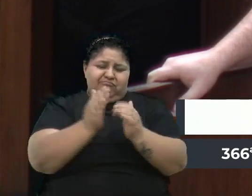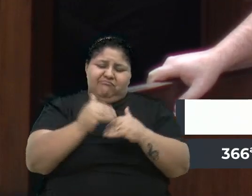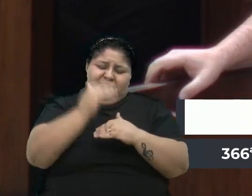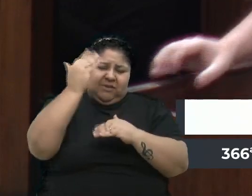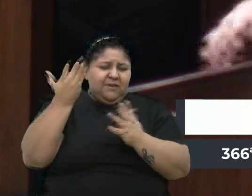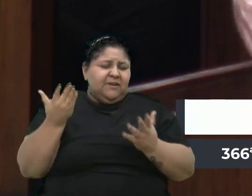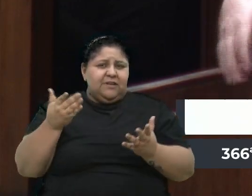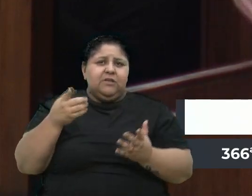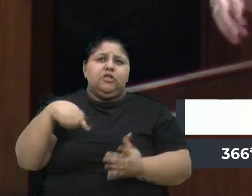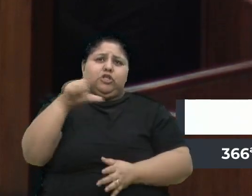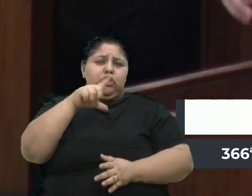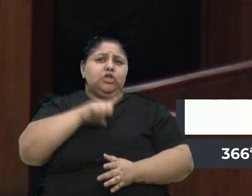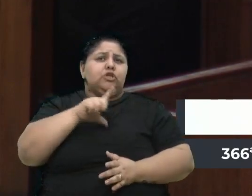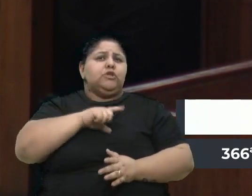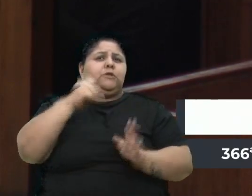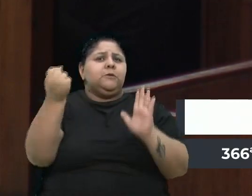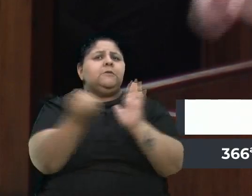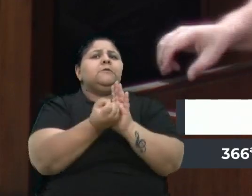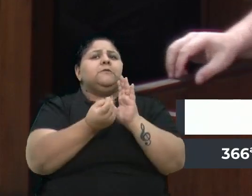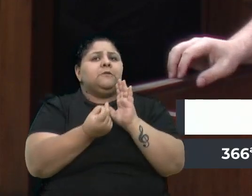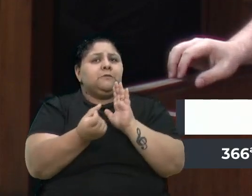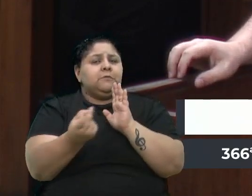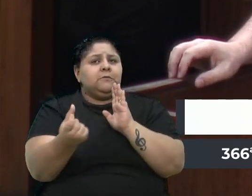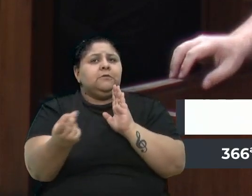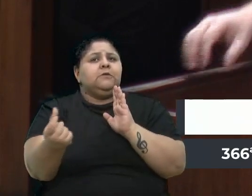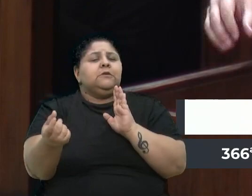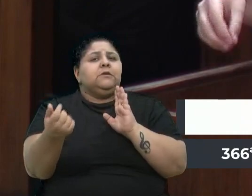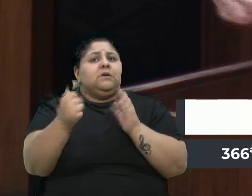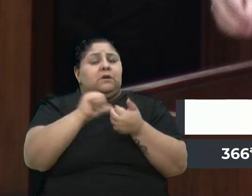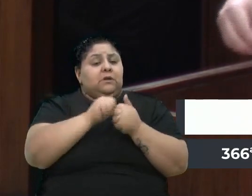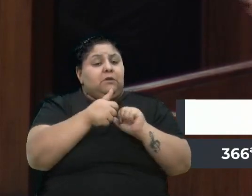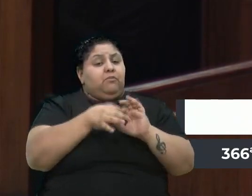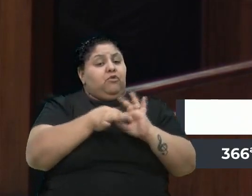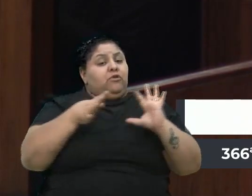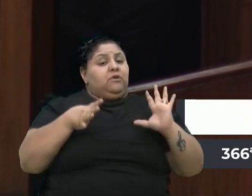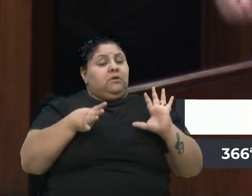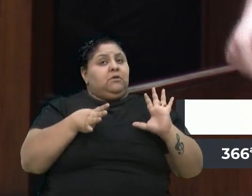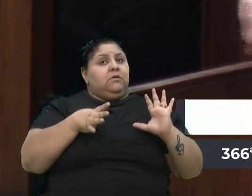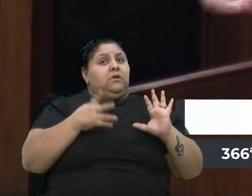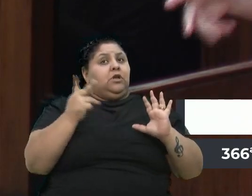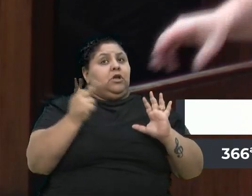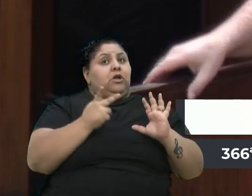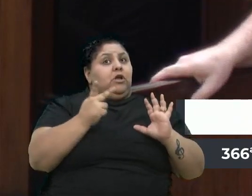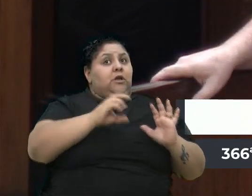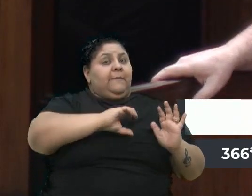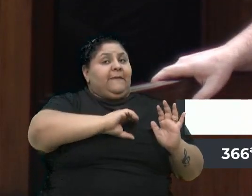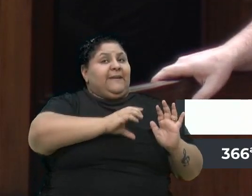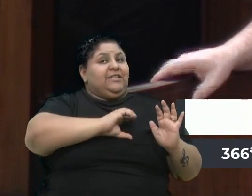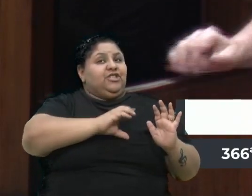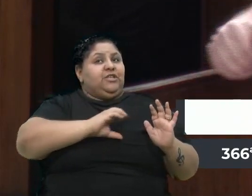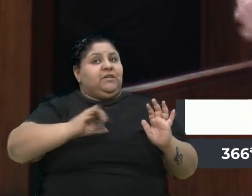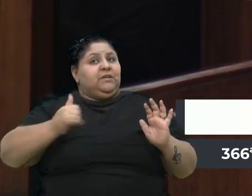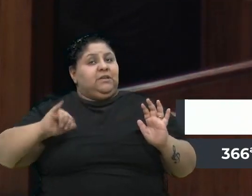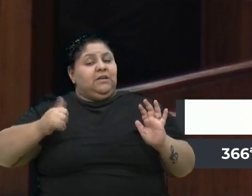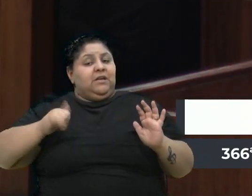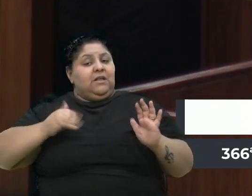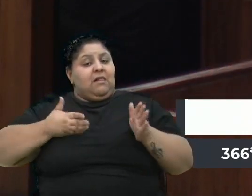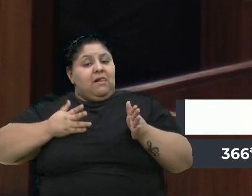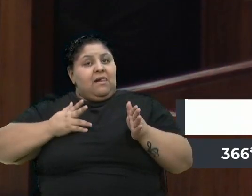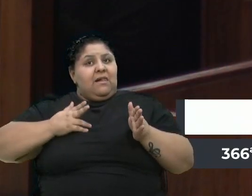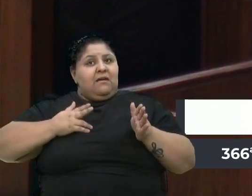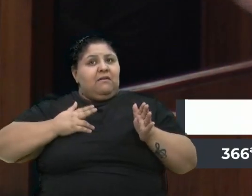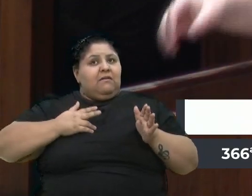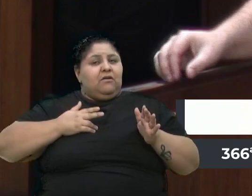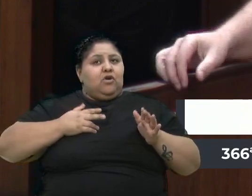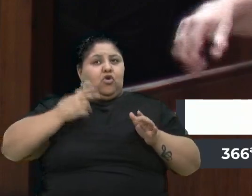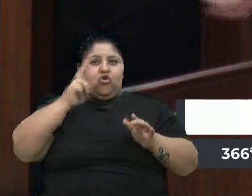Então, nós temos um legado esportivo que pode ser recuperado. A dupla Caju está aí até hoje, né? Levando o nome da cidade pelo